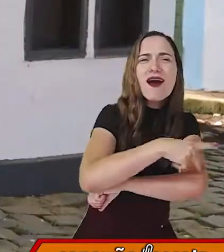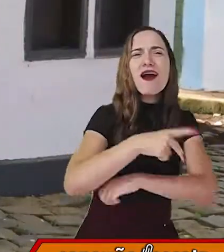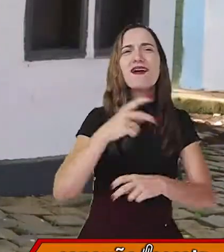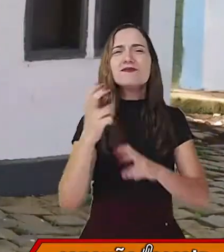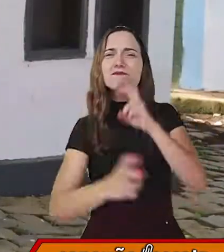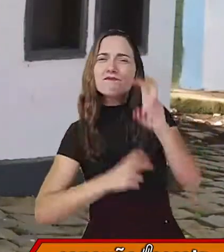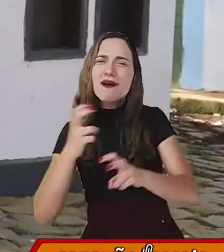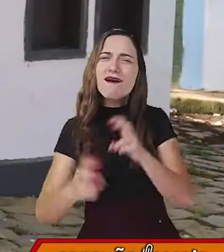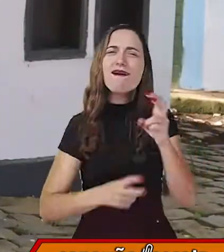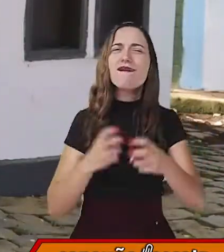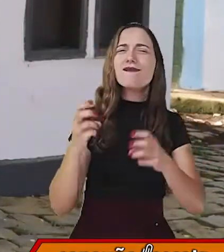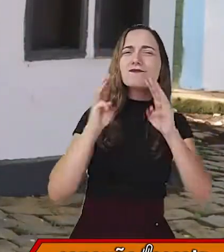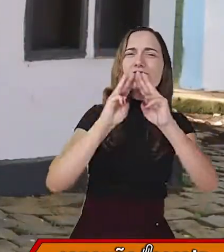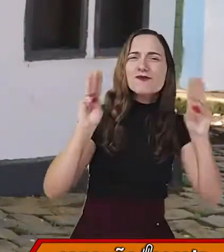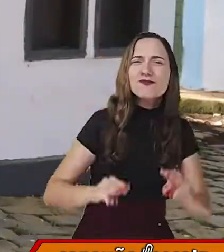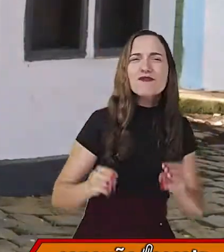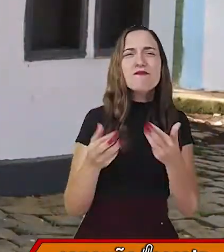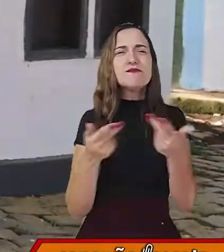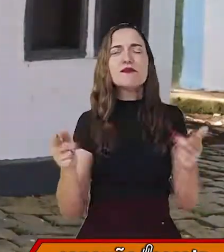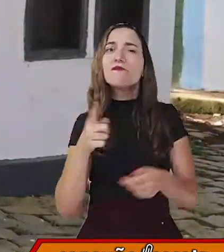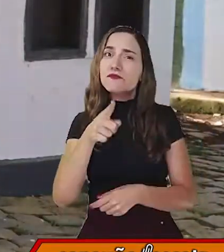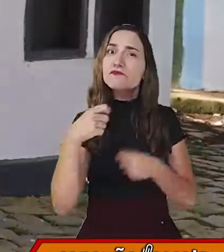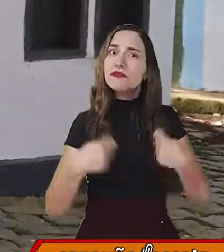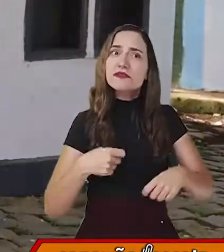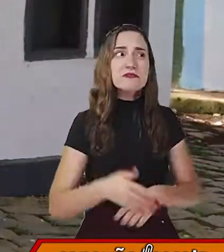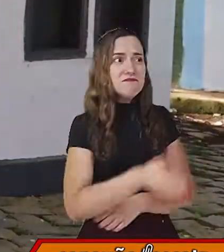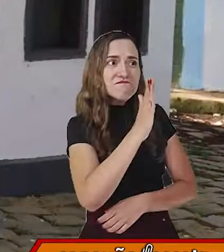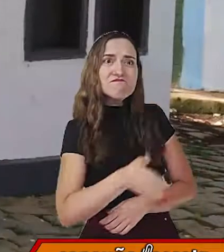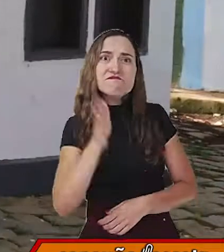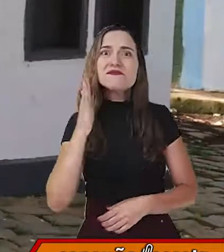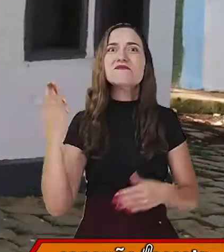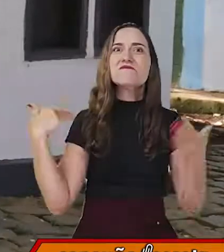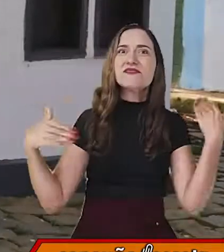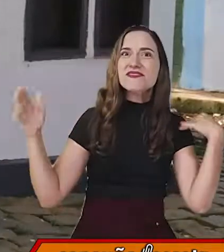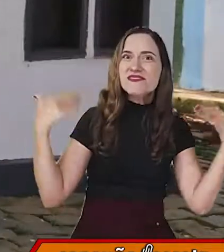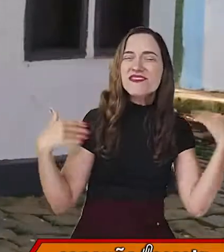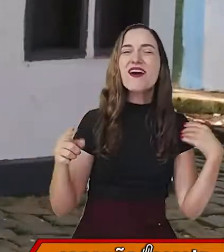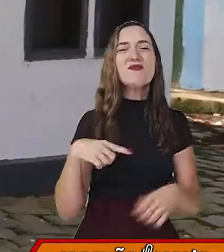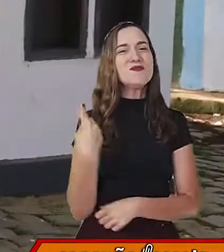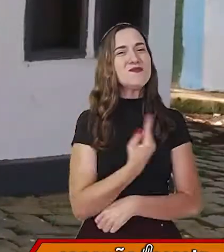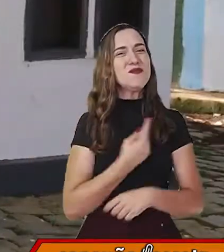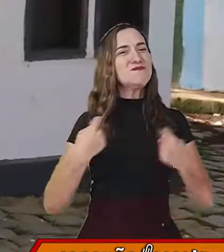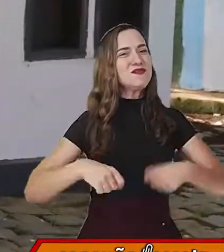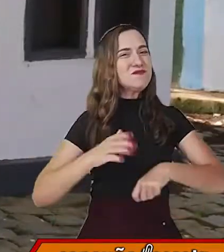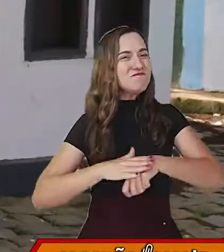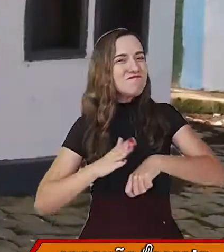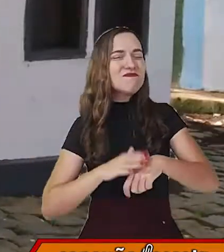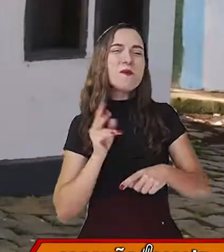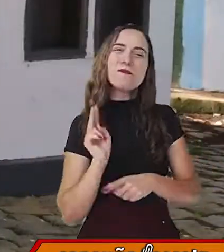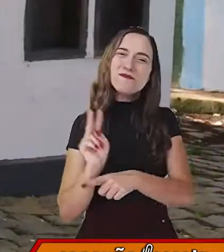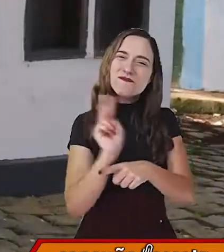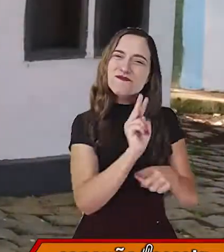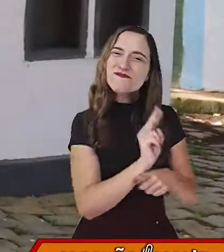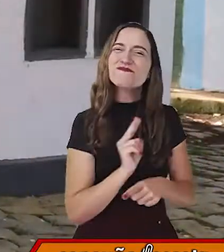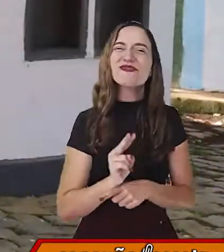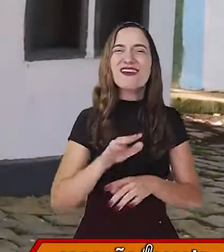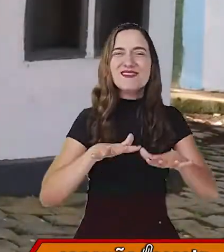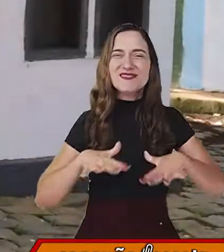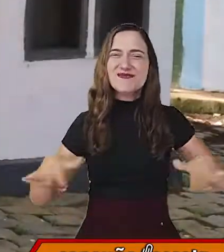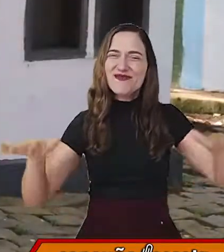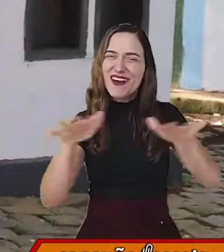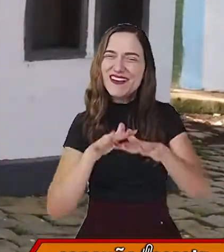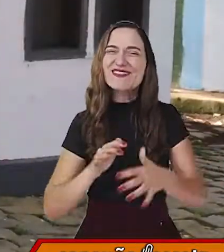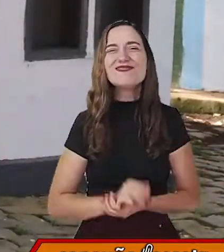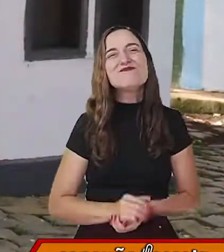conheça, visite, tá? Porque o nosso Cerrado, ele precisa de mim, de você. Somos nós que podemos preservar e cuidar